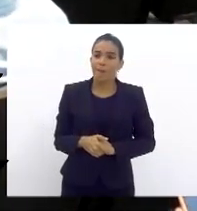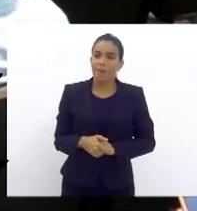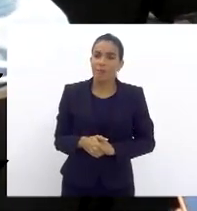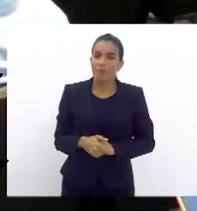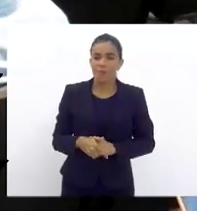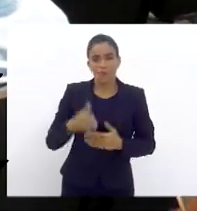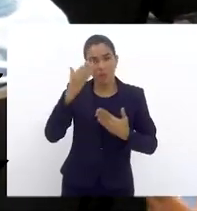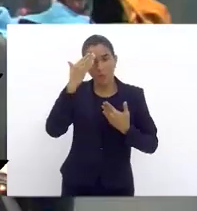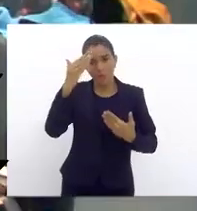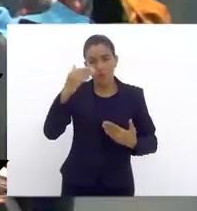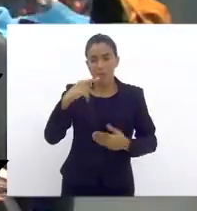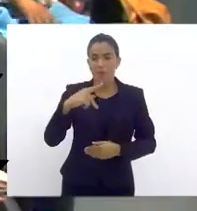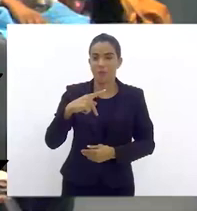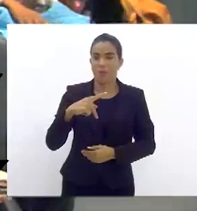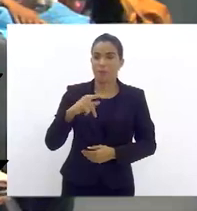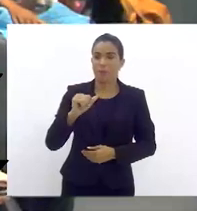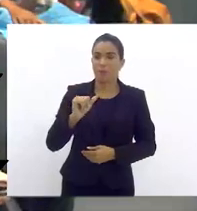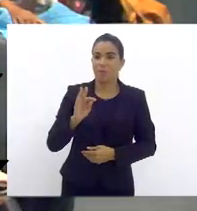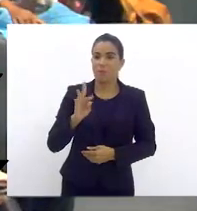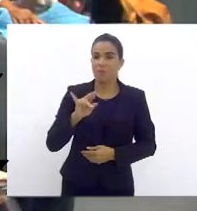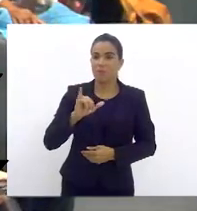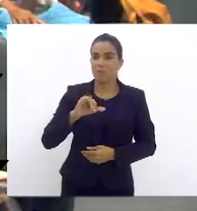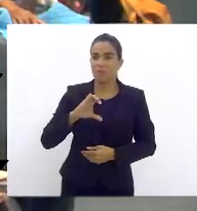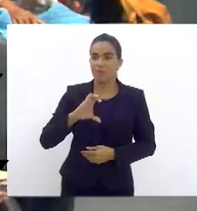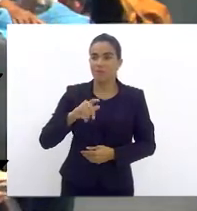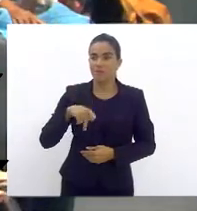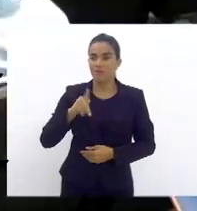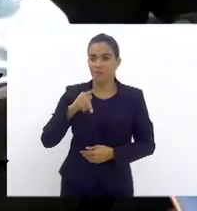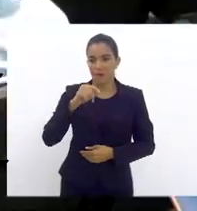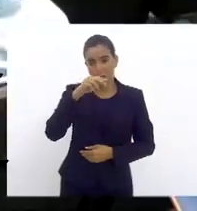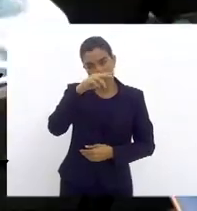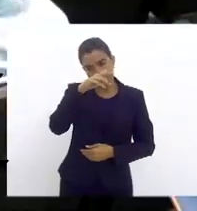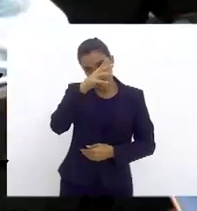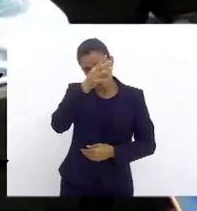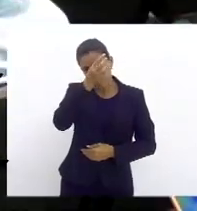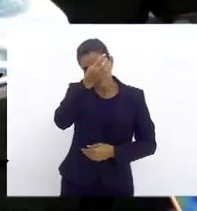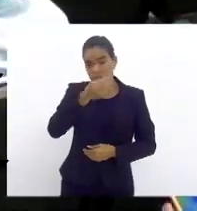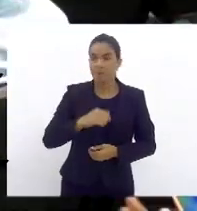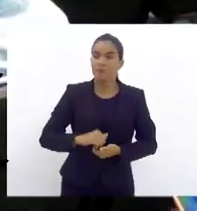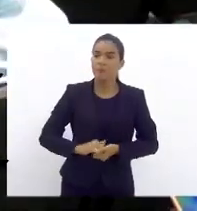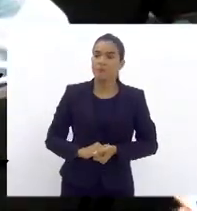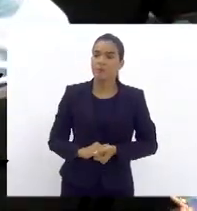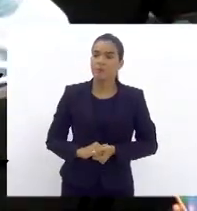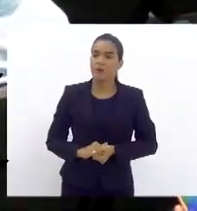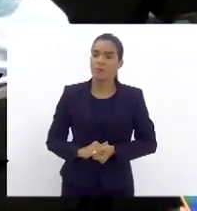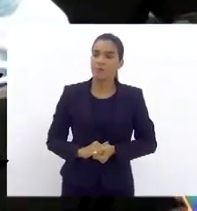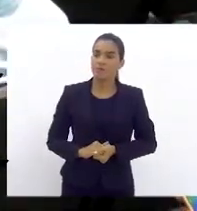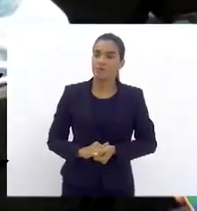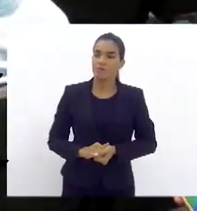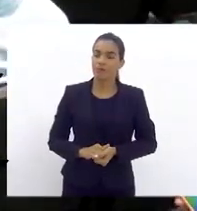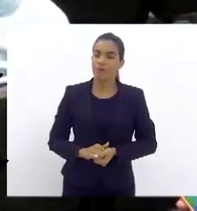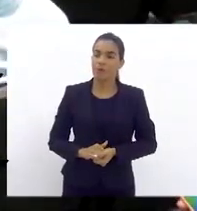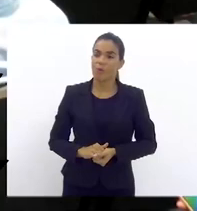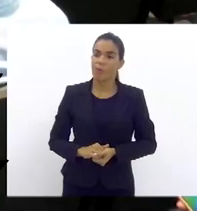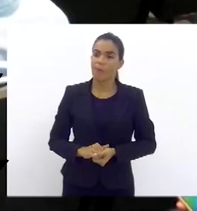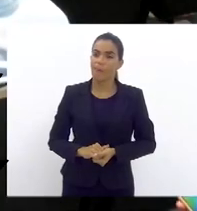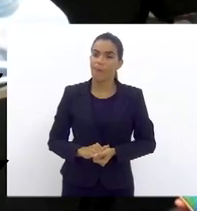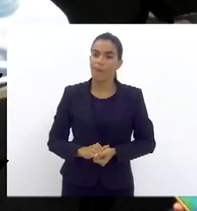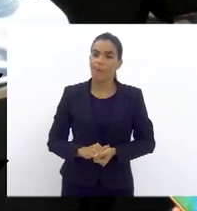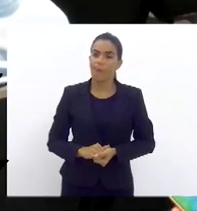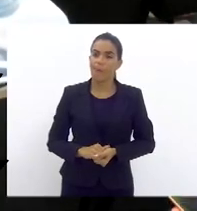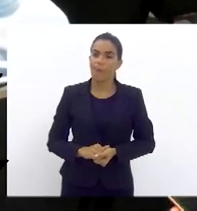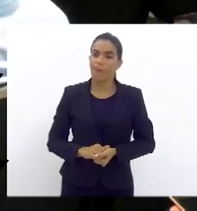Patrick eu nasci Reis está aí que adorei algum